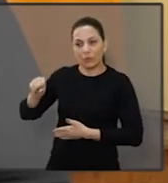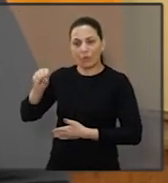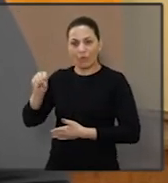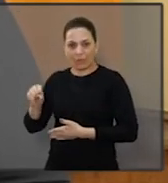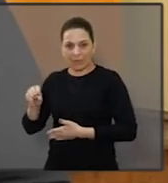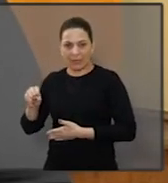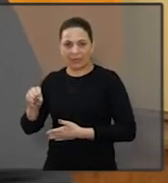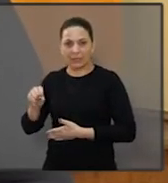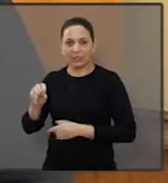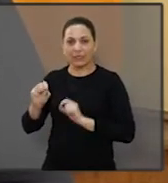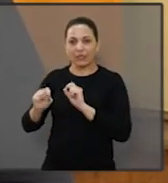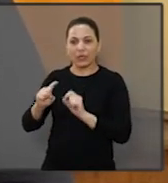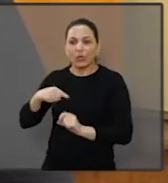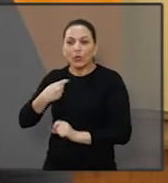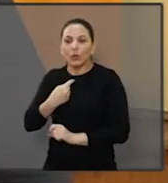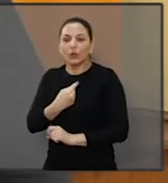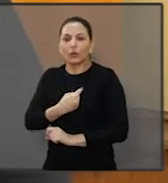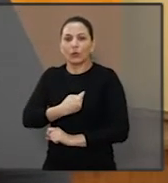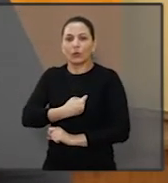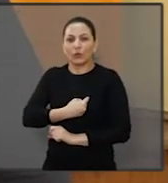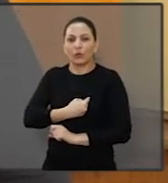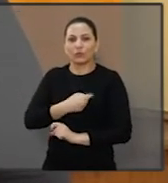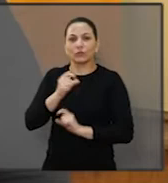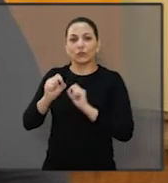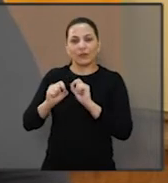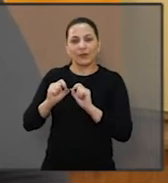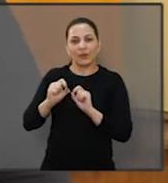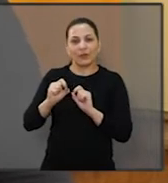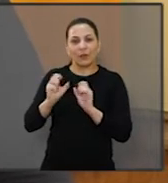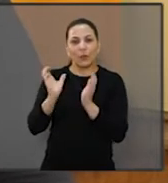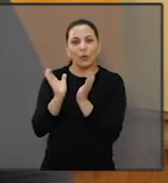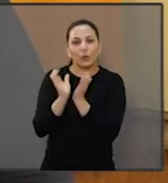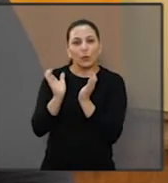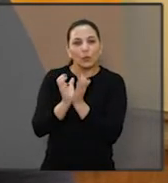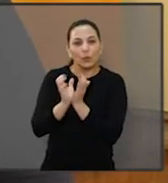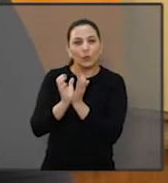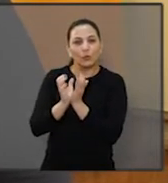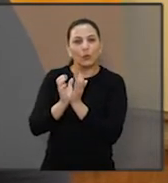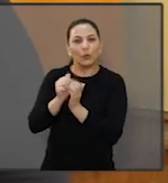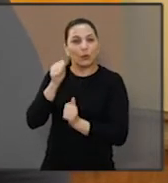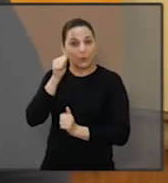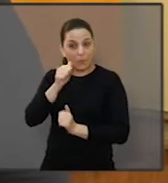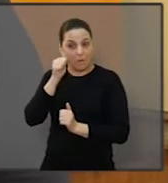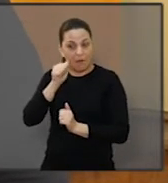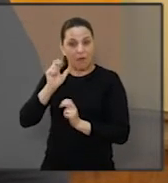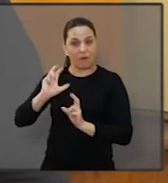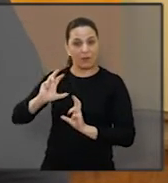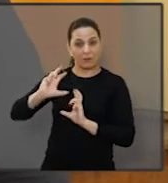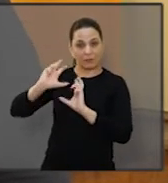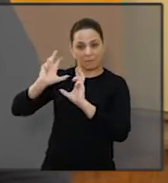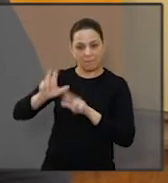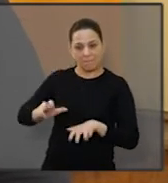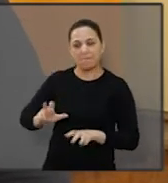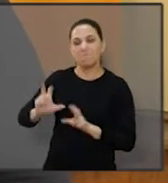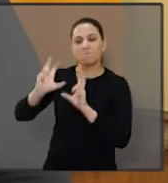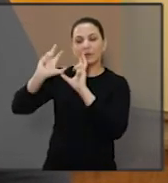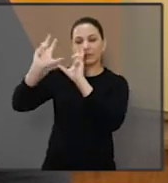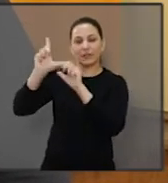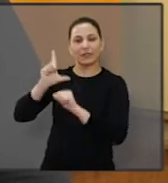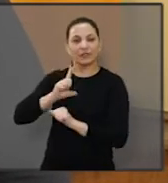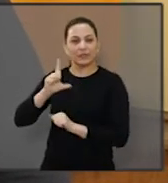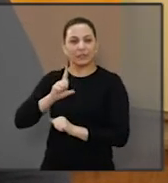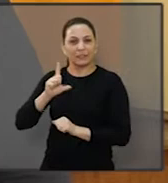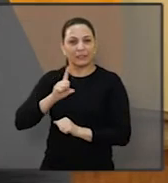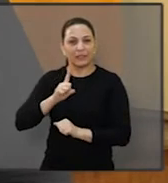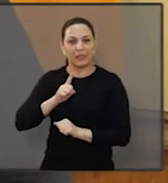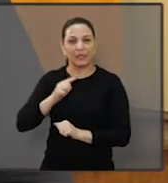né? Quando a gente, até então a seleção feminina, ela tinha a geração de Paula,